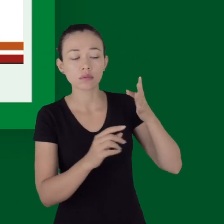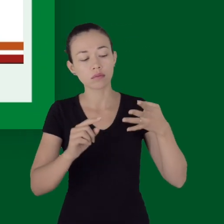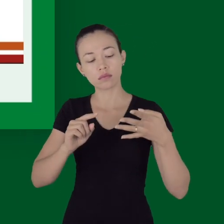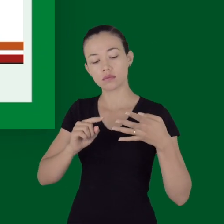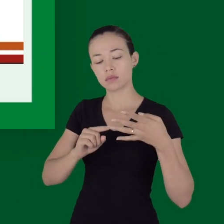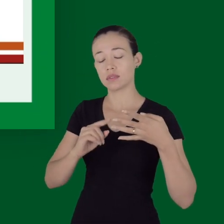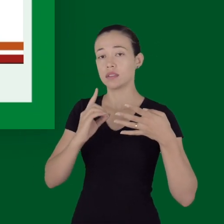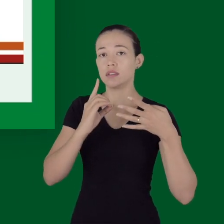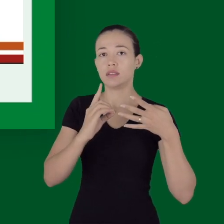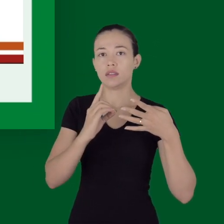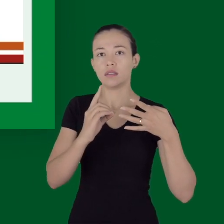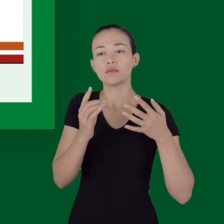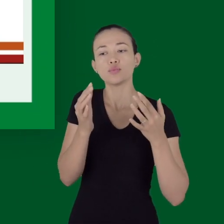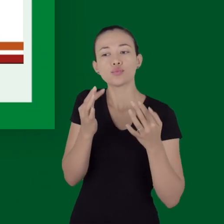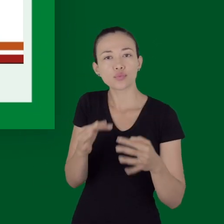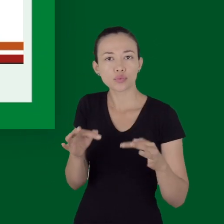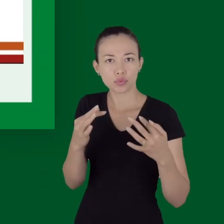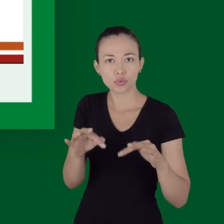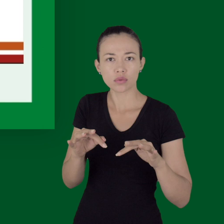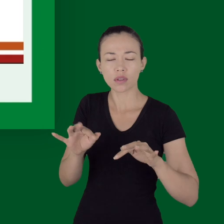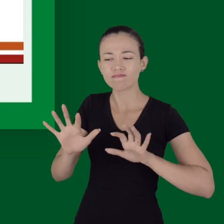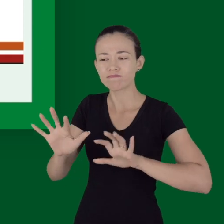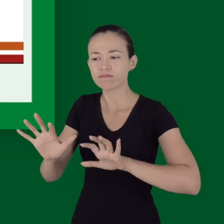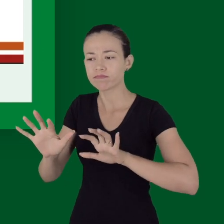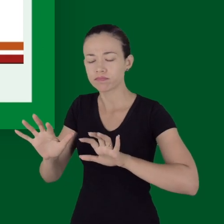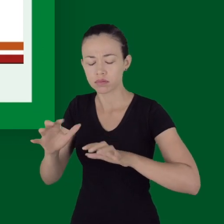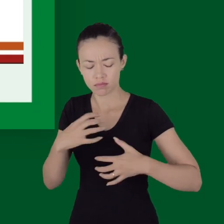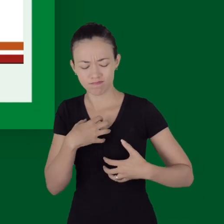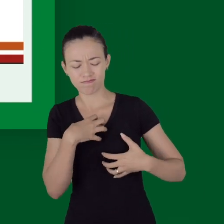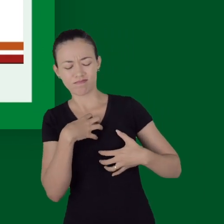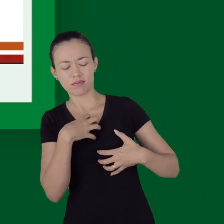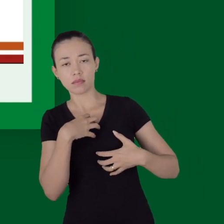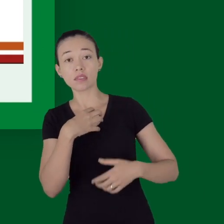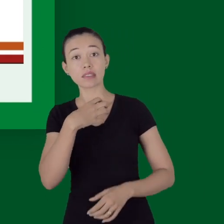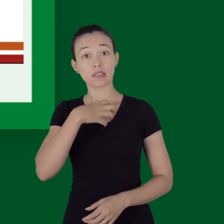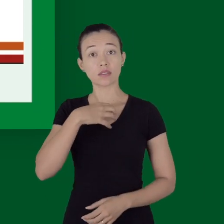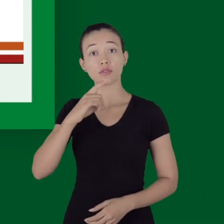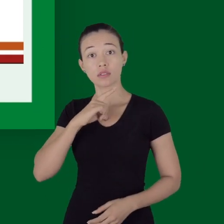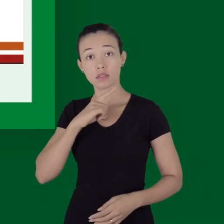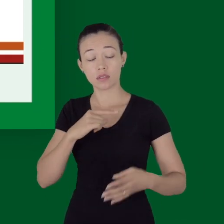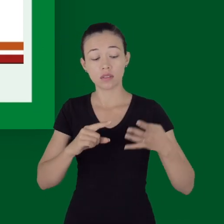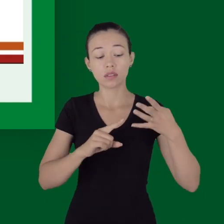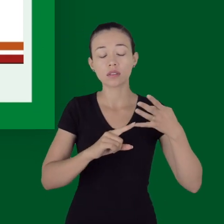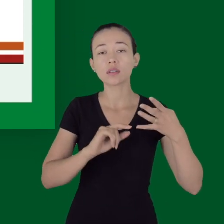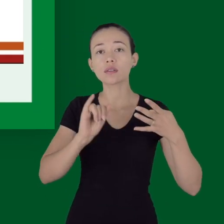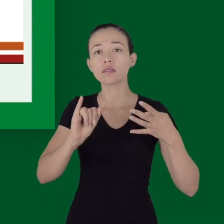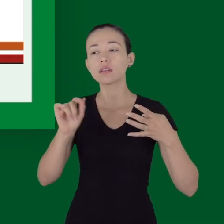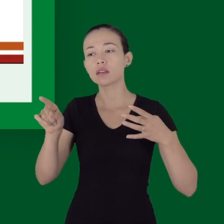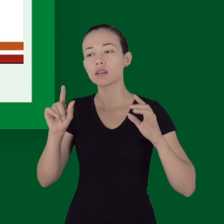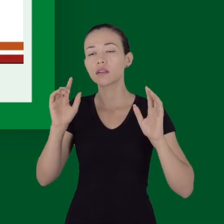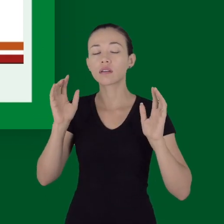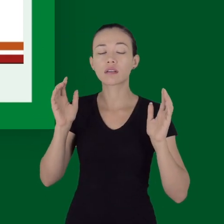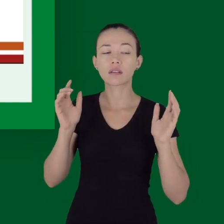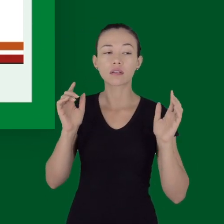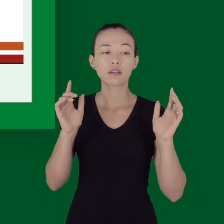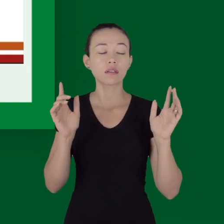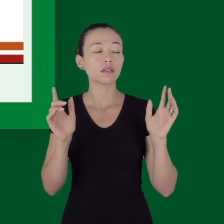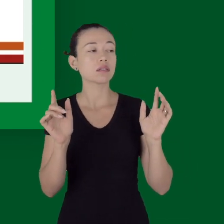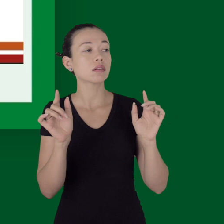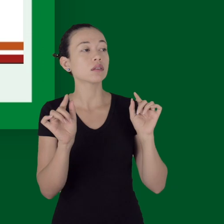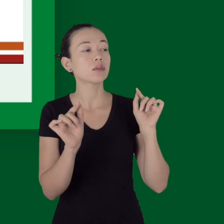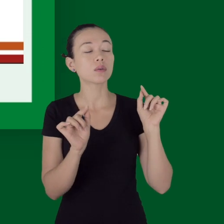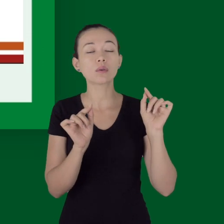né? Paciente que responde a estímulo de pressão. O I, de inconsciente. E as pupilas também, que a gente